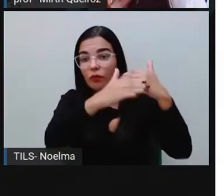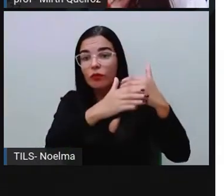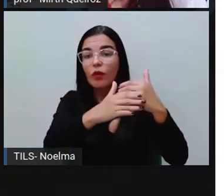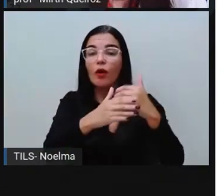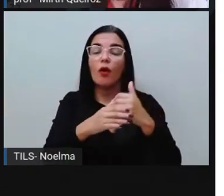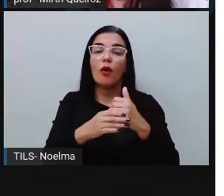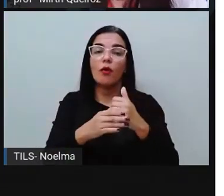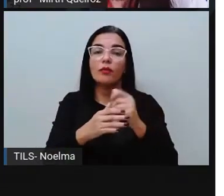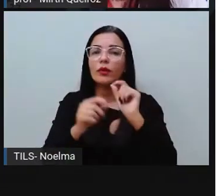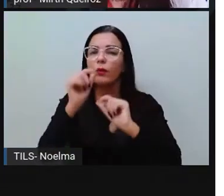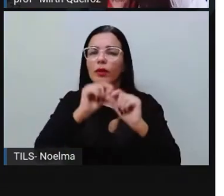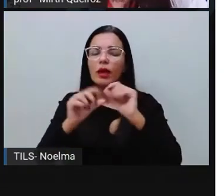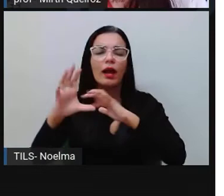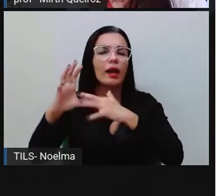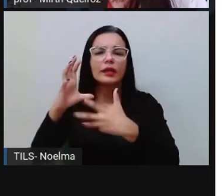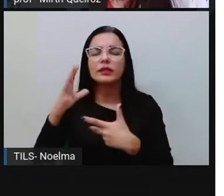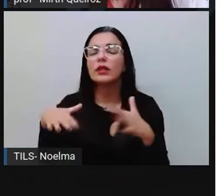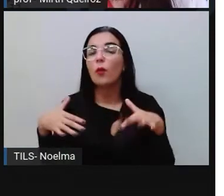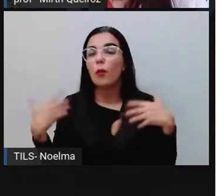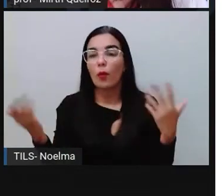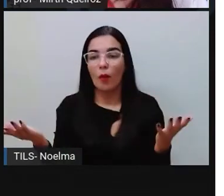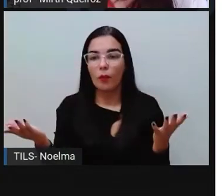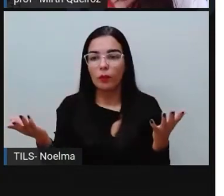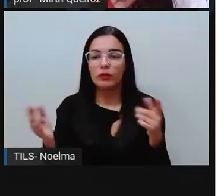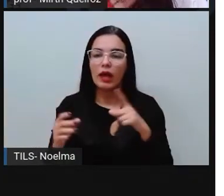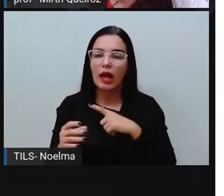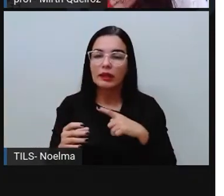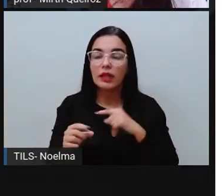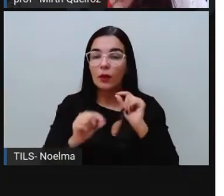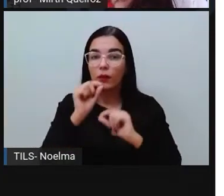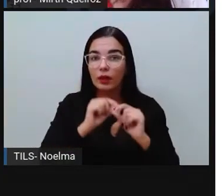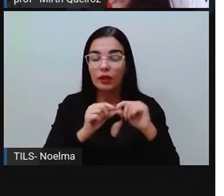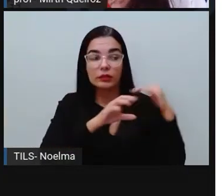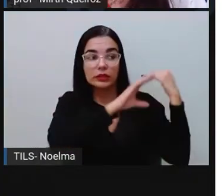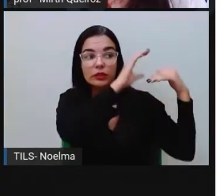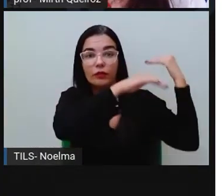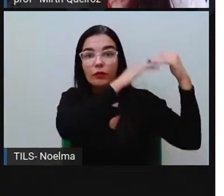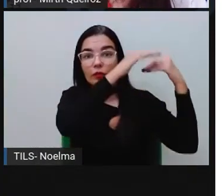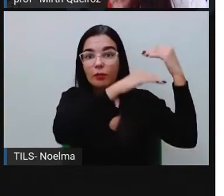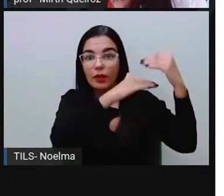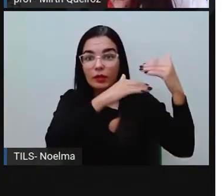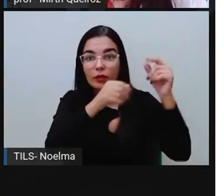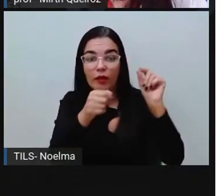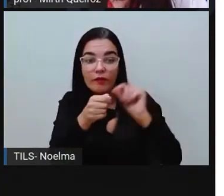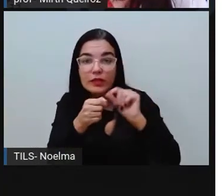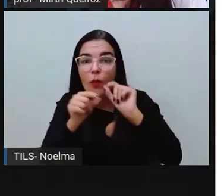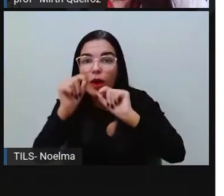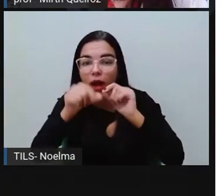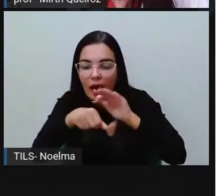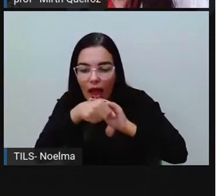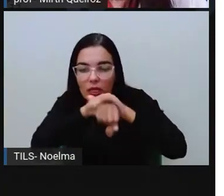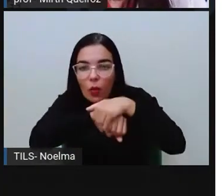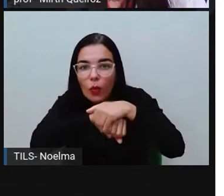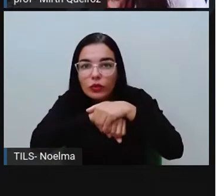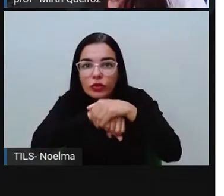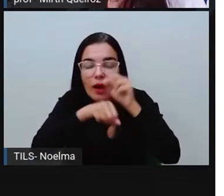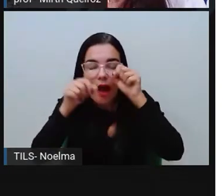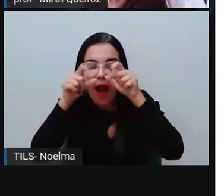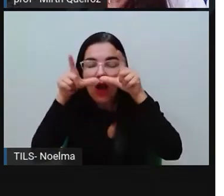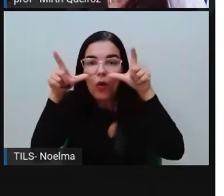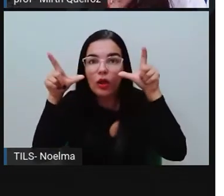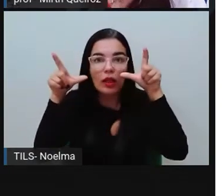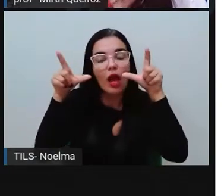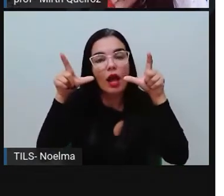clima. Que características são essas? Desenvolvimento de hábitos noturnos, isso mesmo, né? atividades que muitas vezes